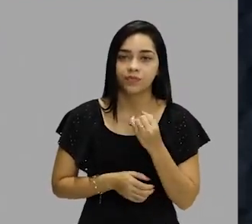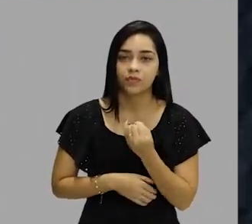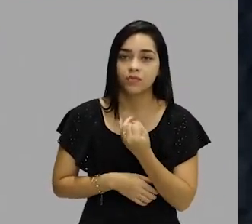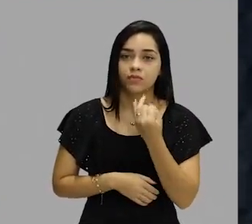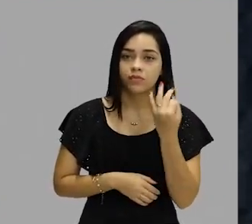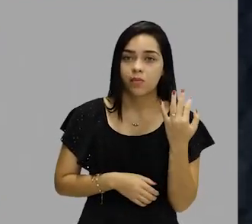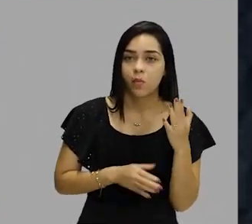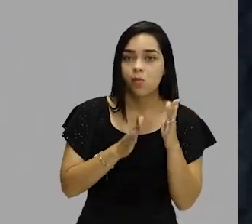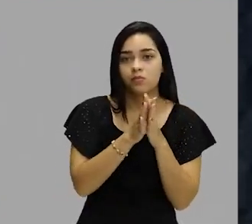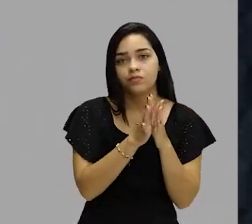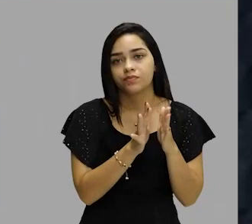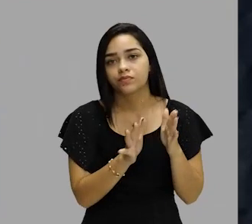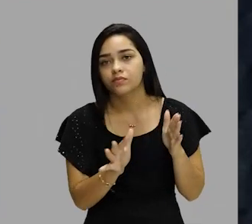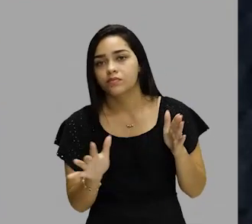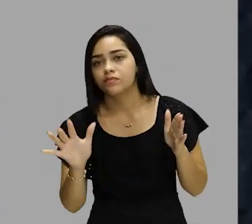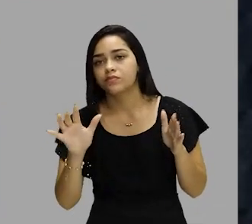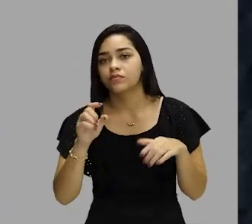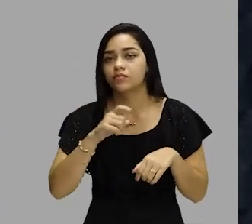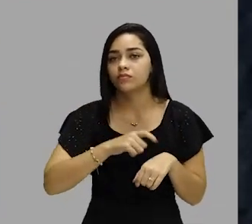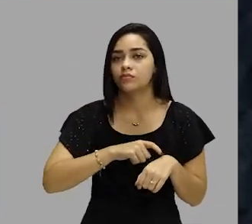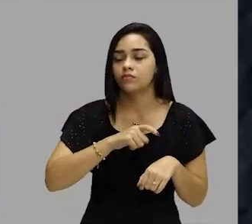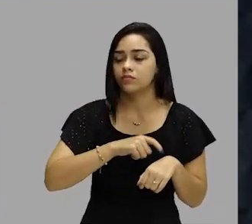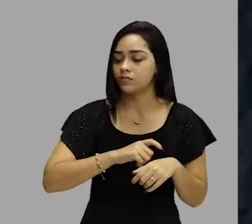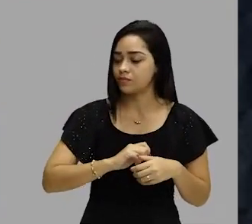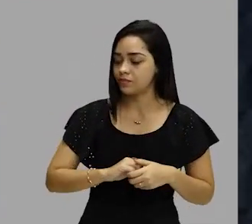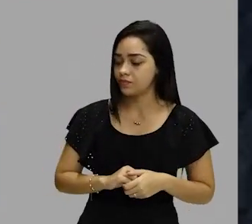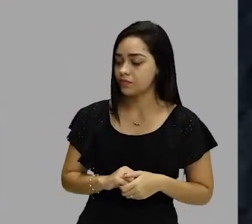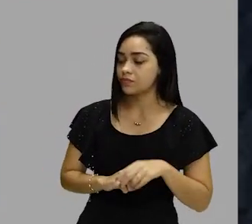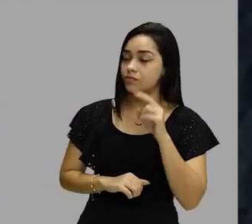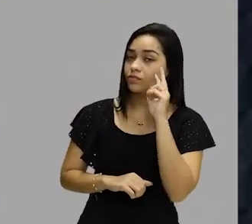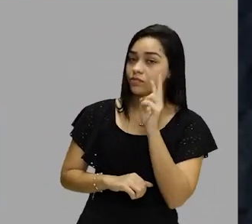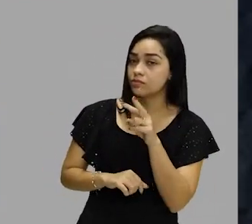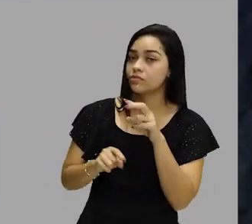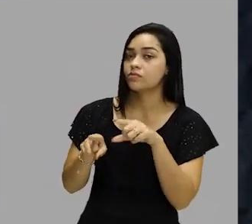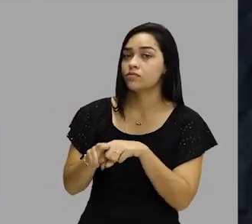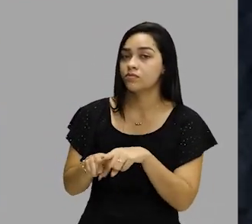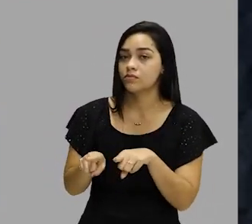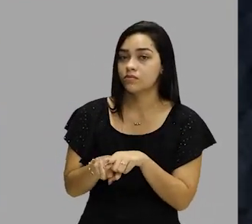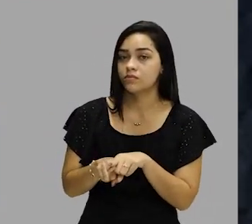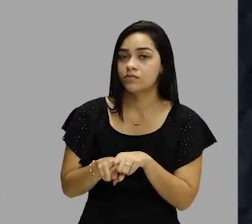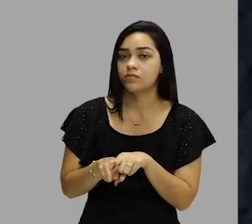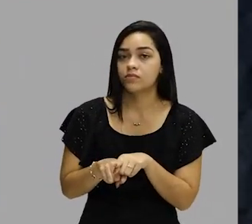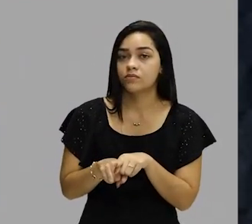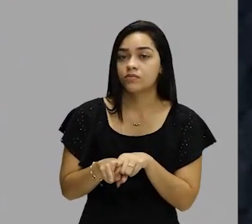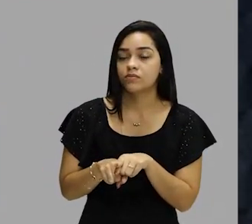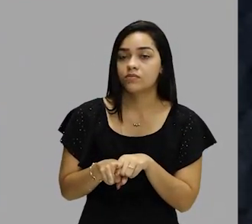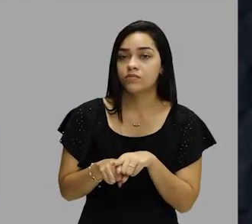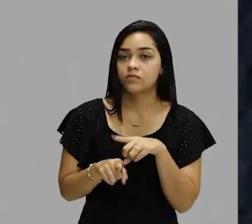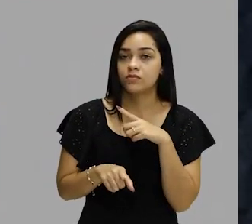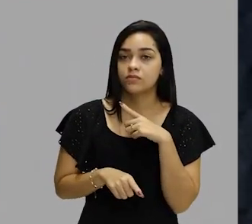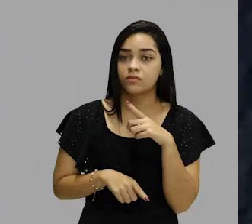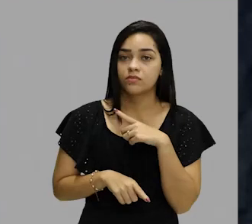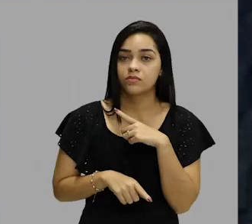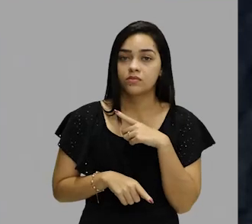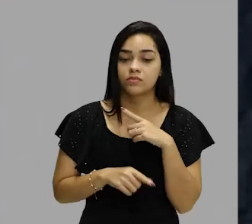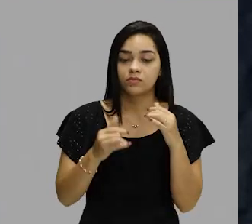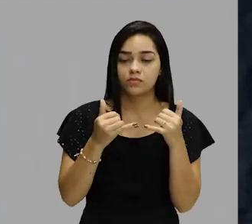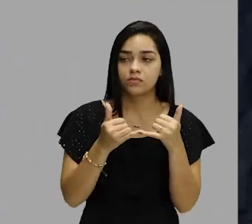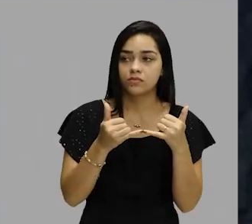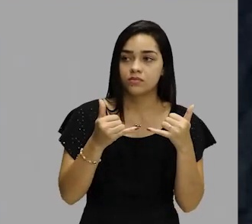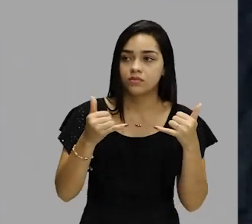aqui ao longo desse tempo. Observa, pessoal, que na linha do predador, olha